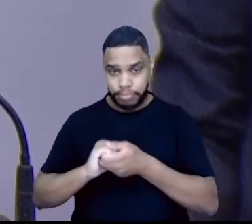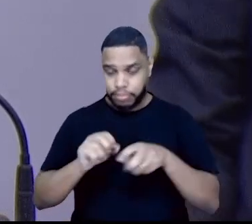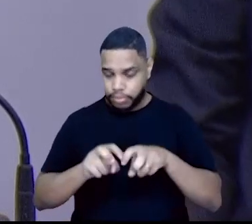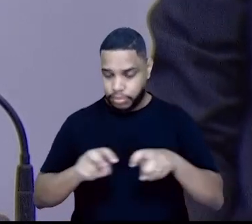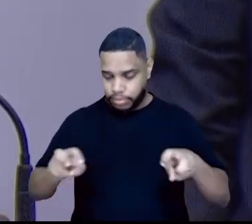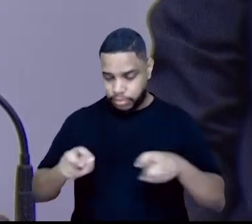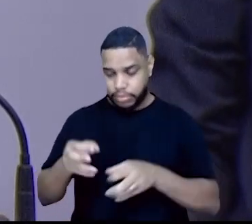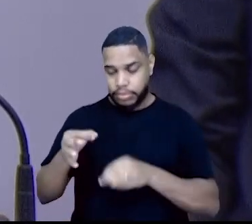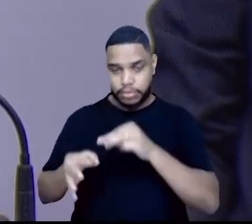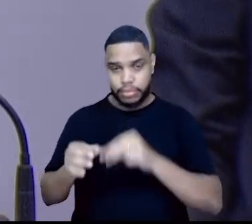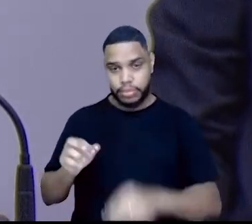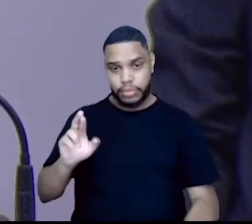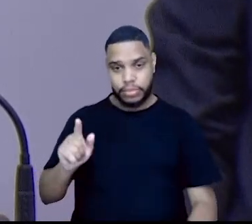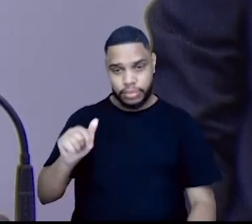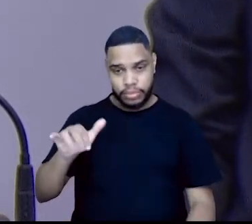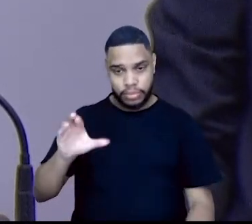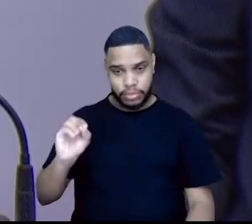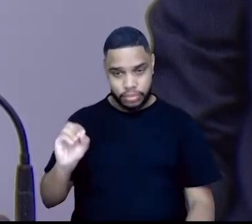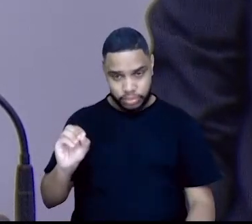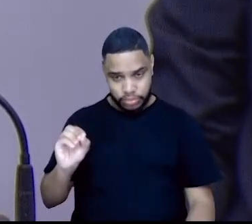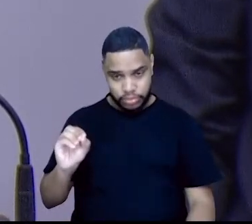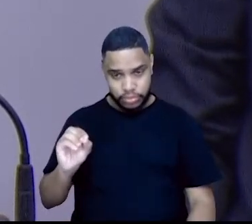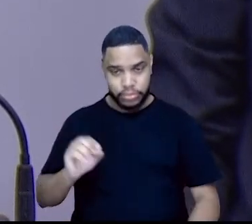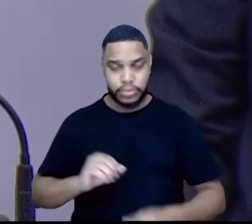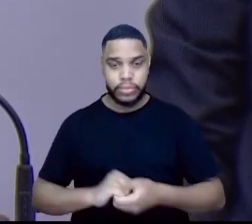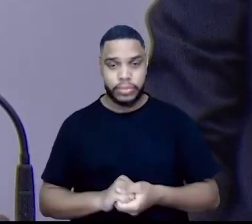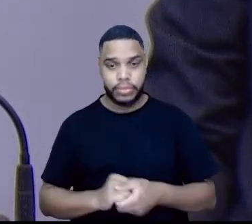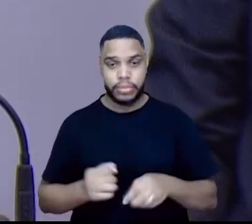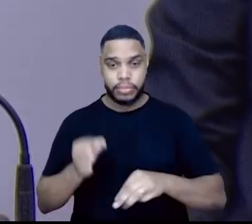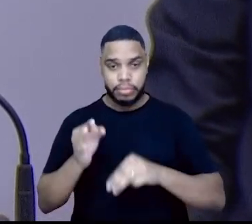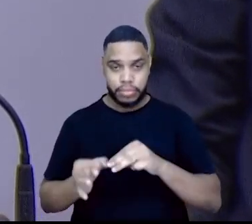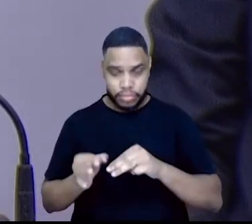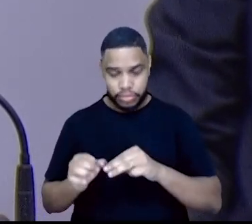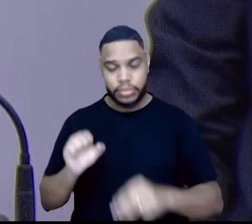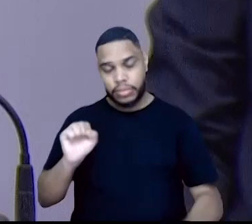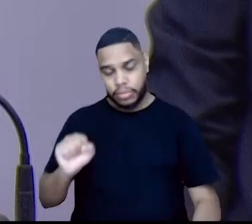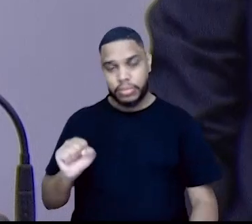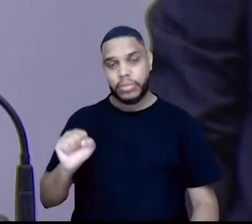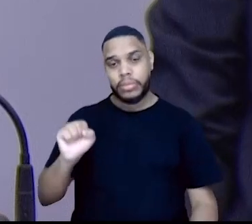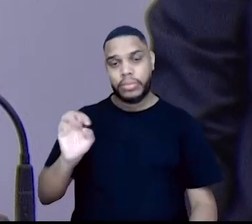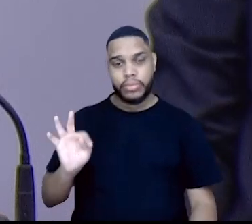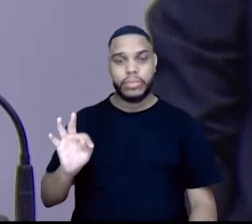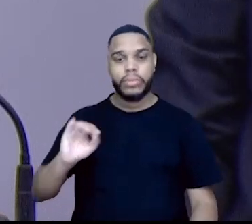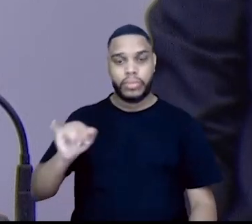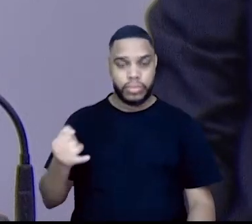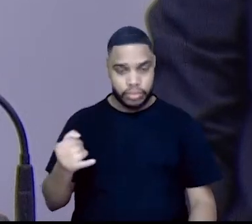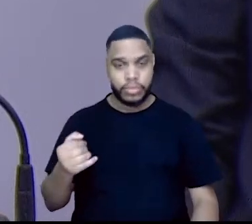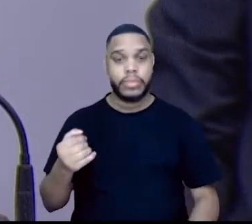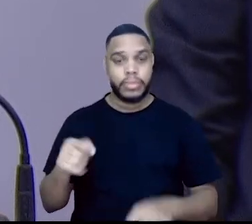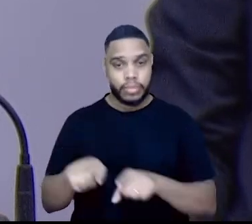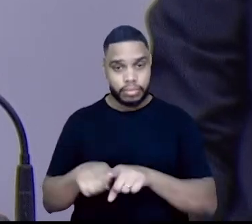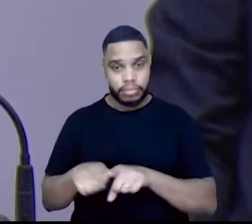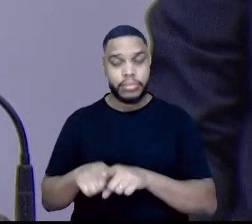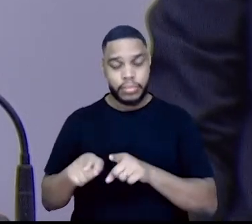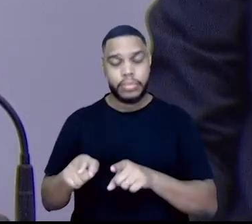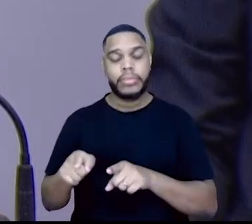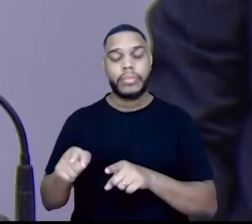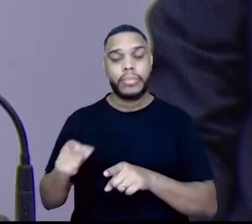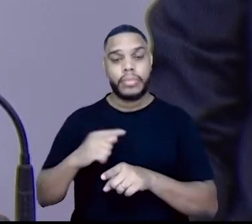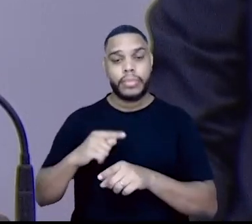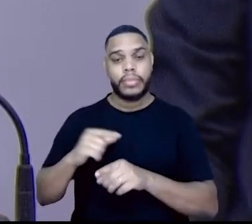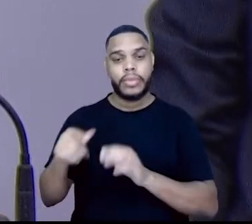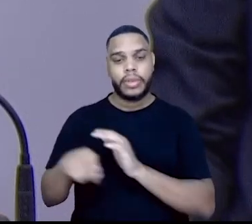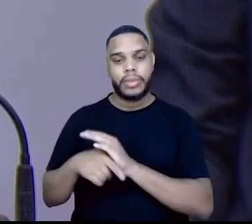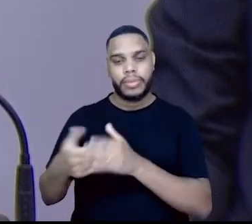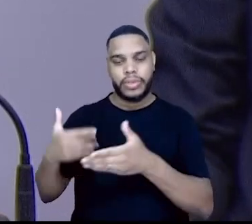Rogério Schietti Cruz, ministro do Superior Tribunal de Justiça, presidente da Comissão Gestora de Precedentes e de Ações Coletivas